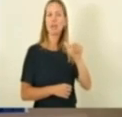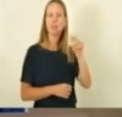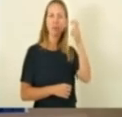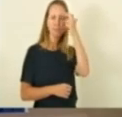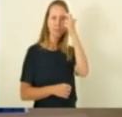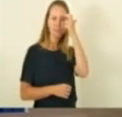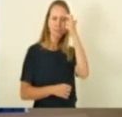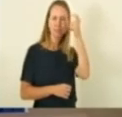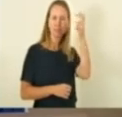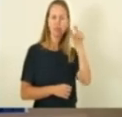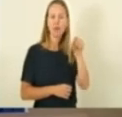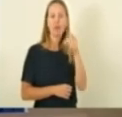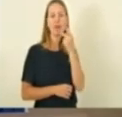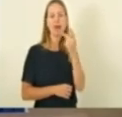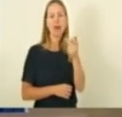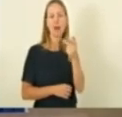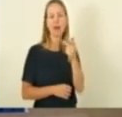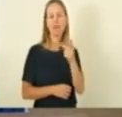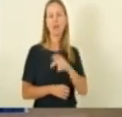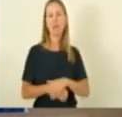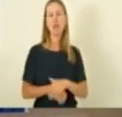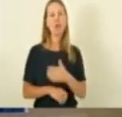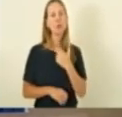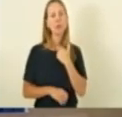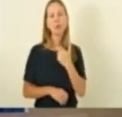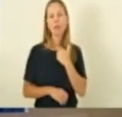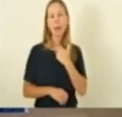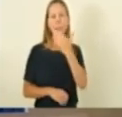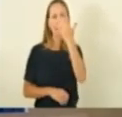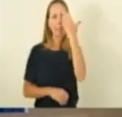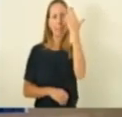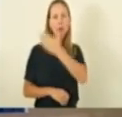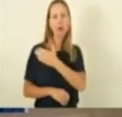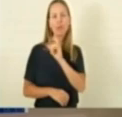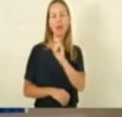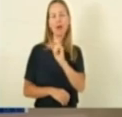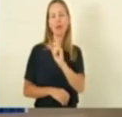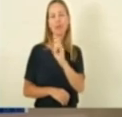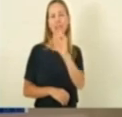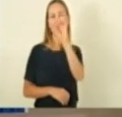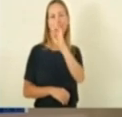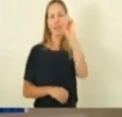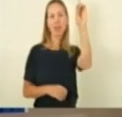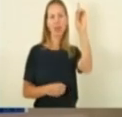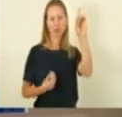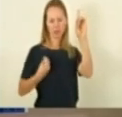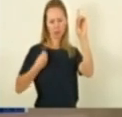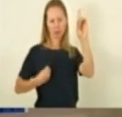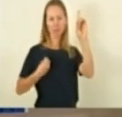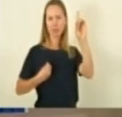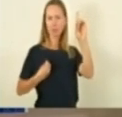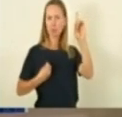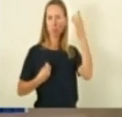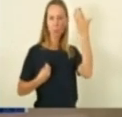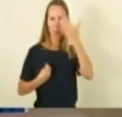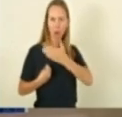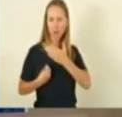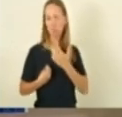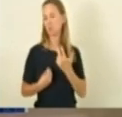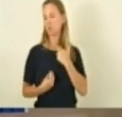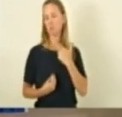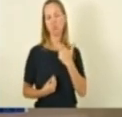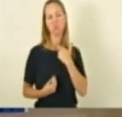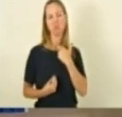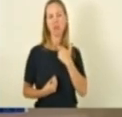dizia que não existia como você provar matematicamente a existência de Deus. Porque, assim, ele dizia